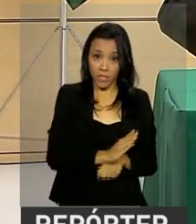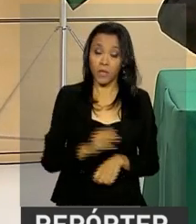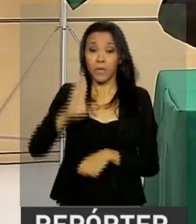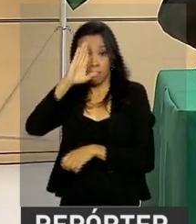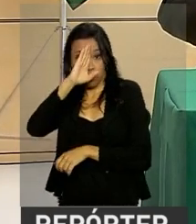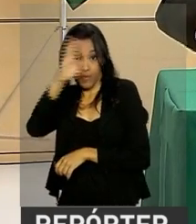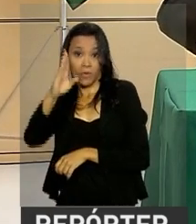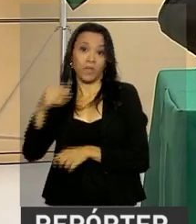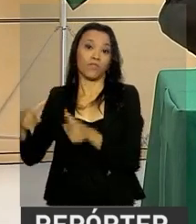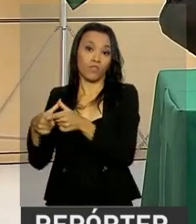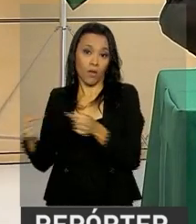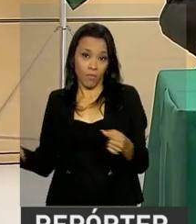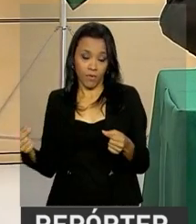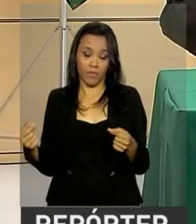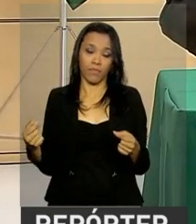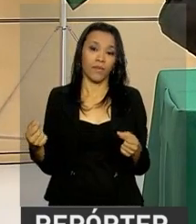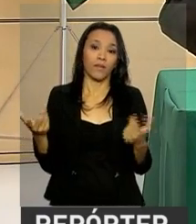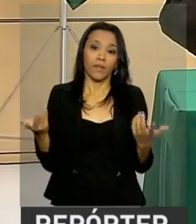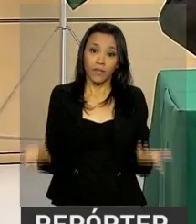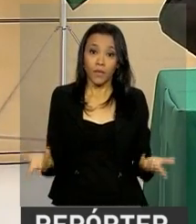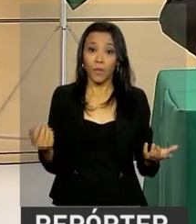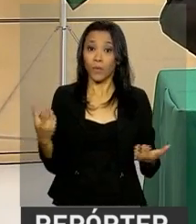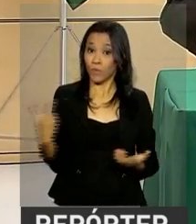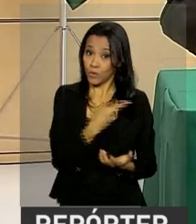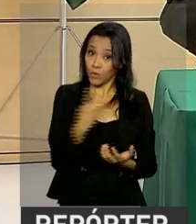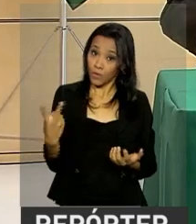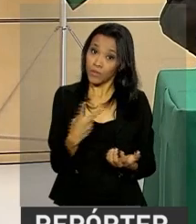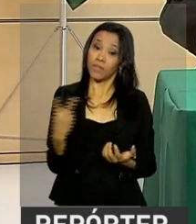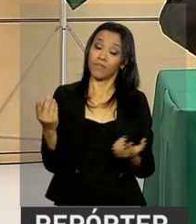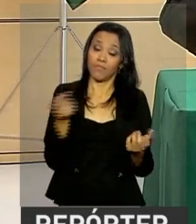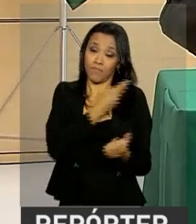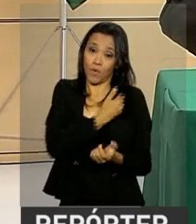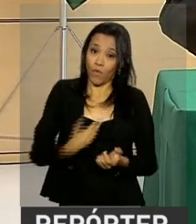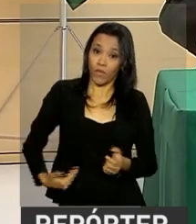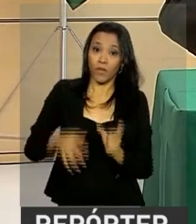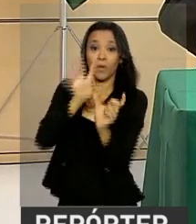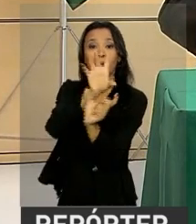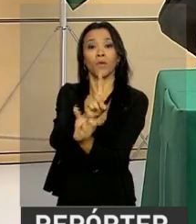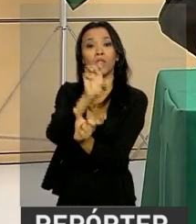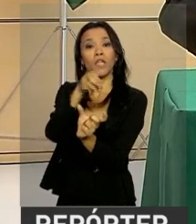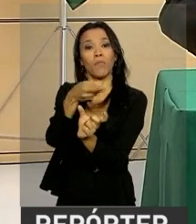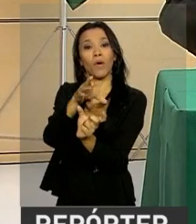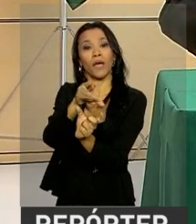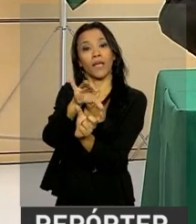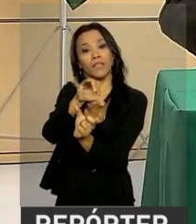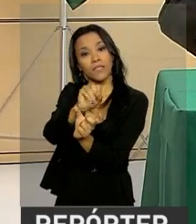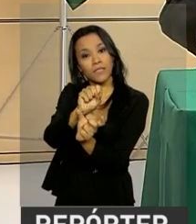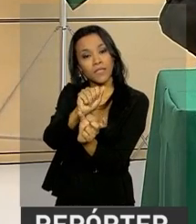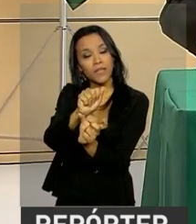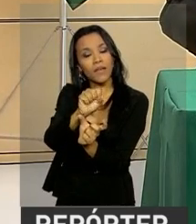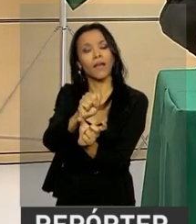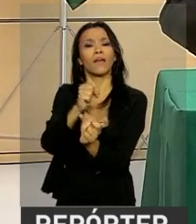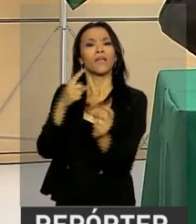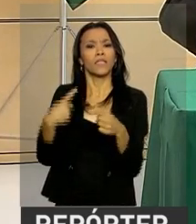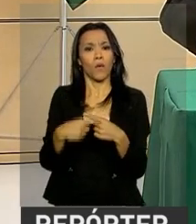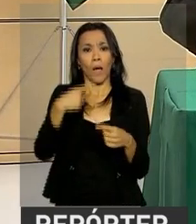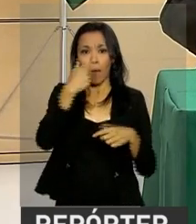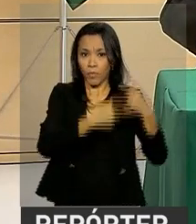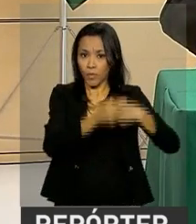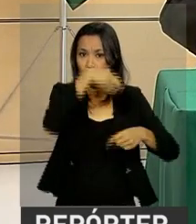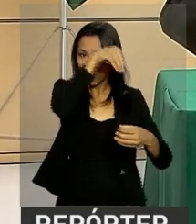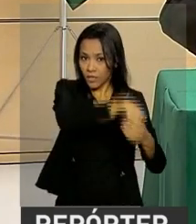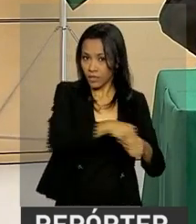japoneses. Aliás, em democracia deve ser assim. A política externa deve estar a serviço dos valores e